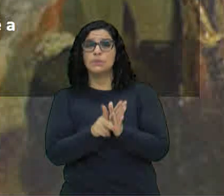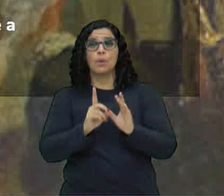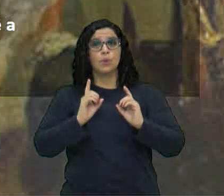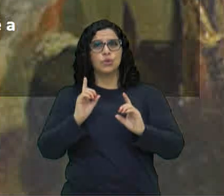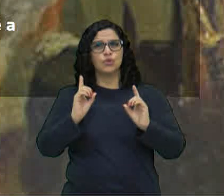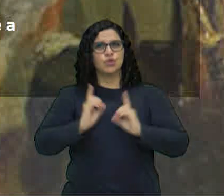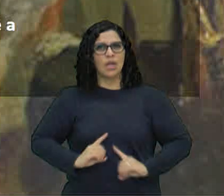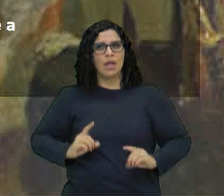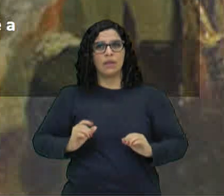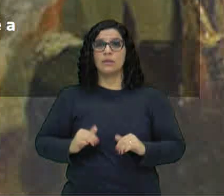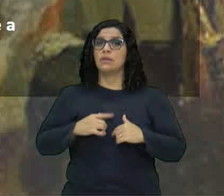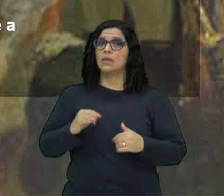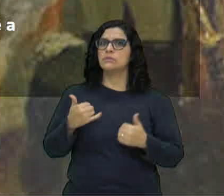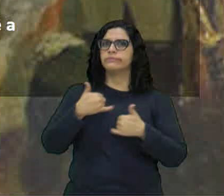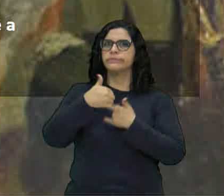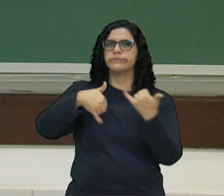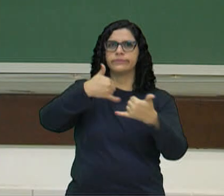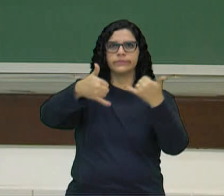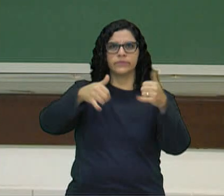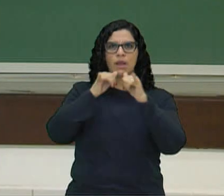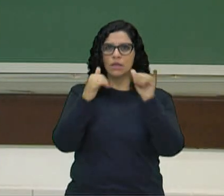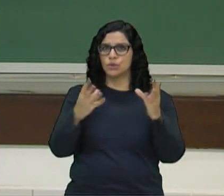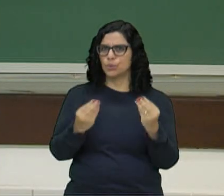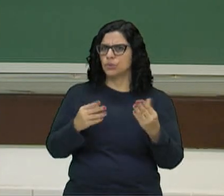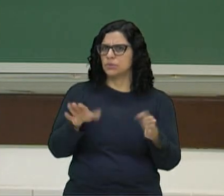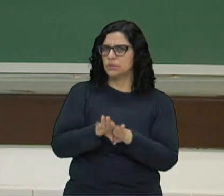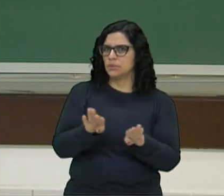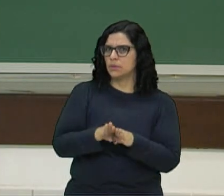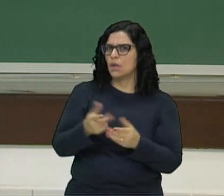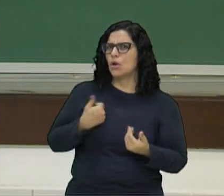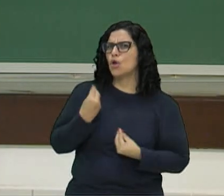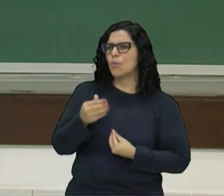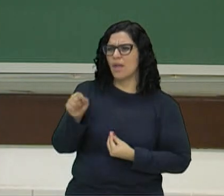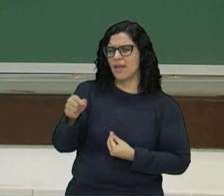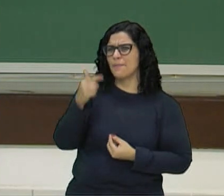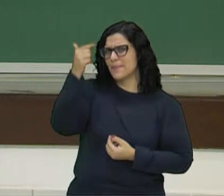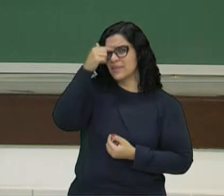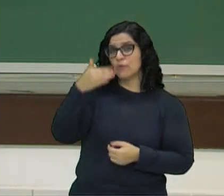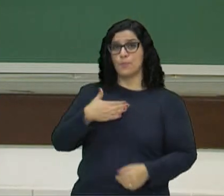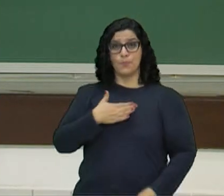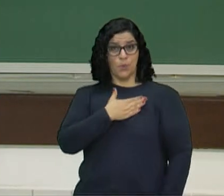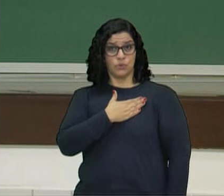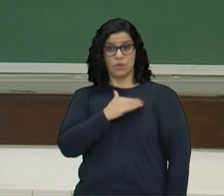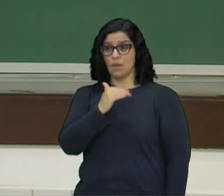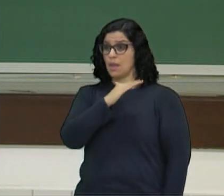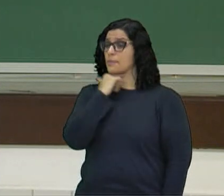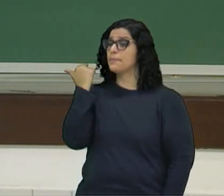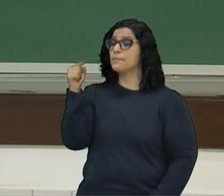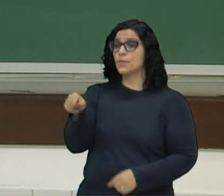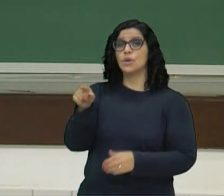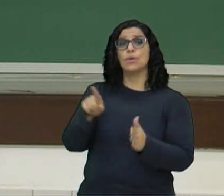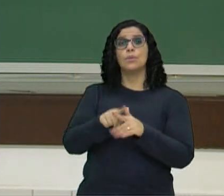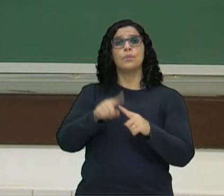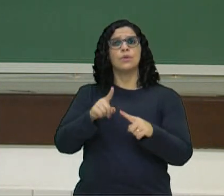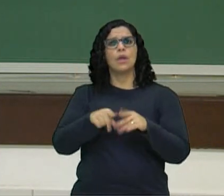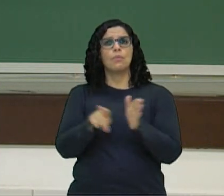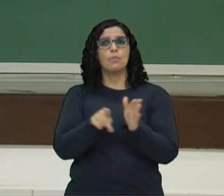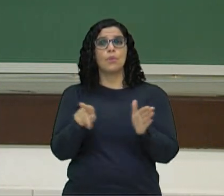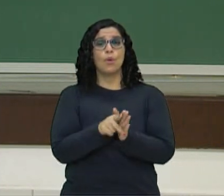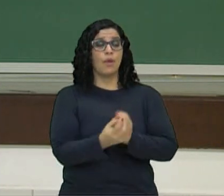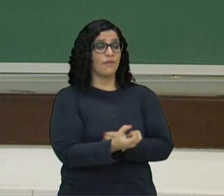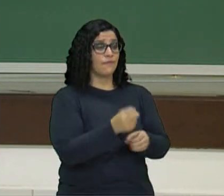tão calórica. Então, gente, a primeira ideia é que ele havia morrido por intoxicação por arsênico. E o arsênico impede a